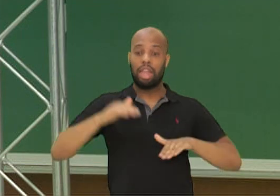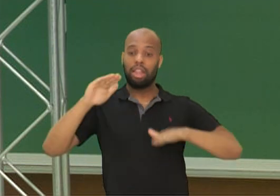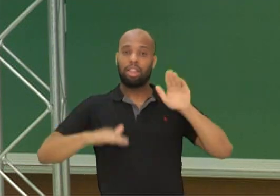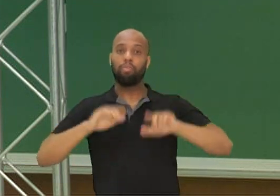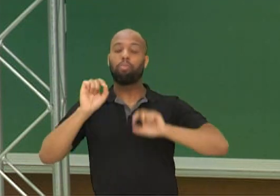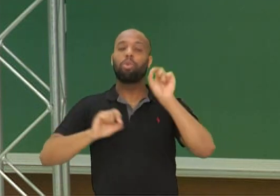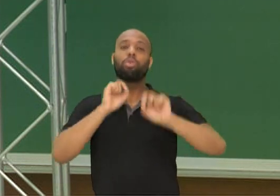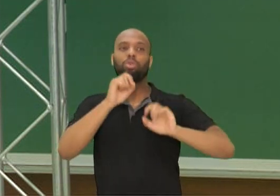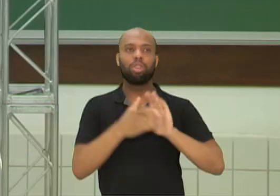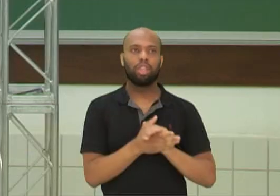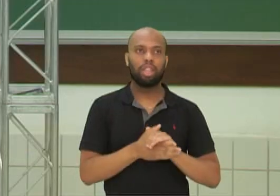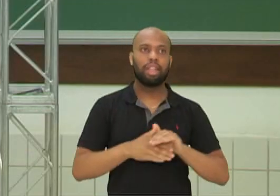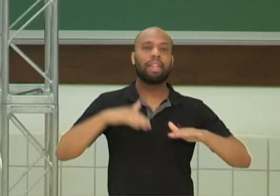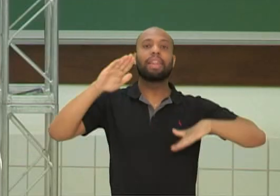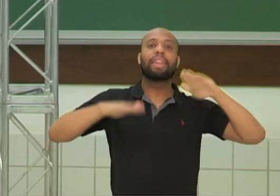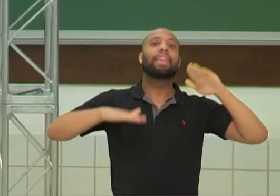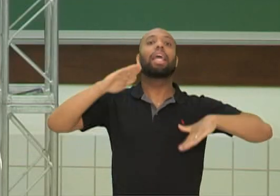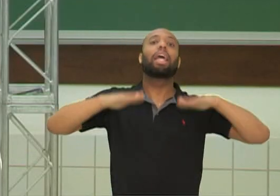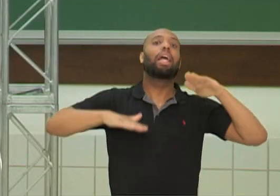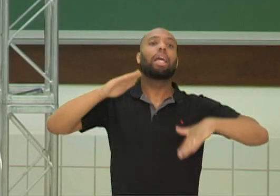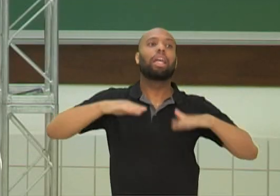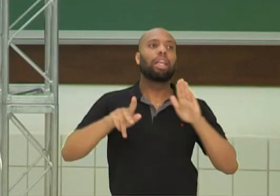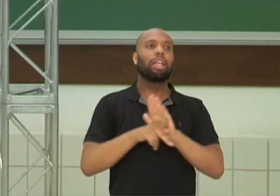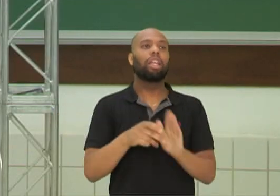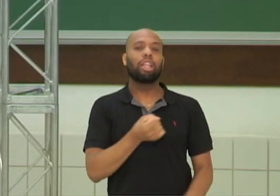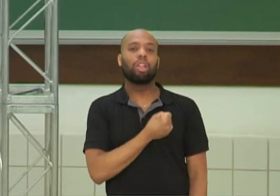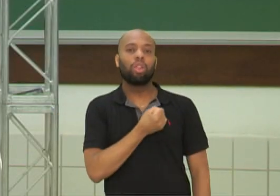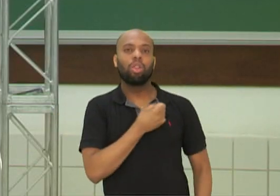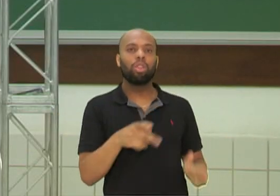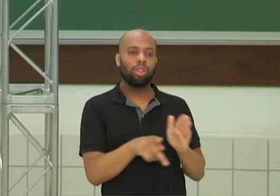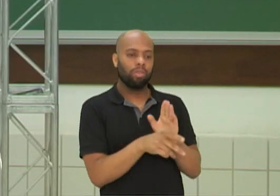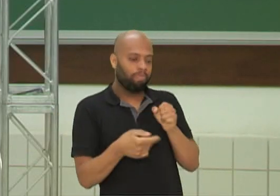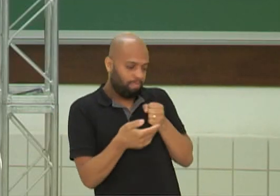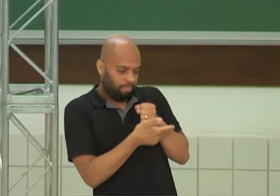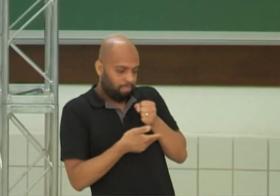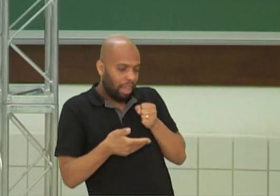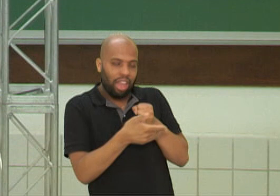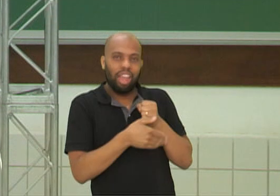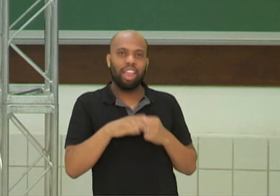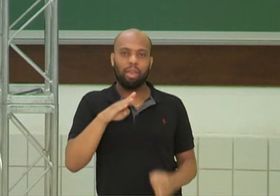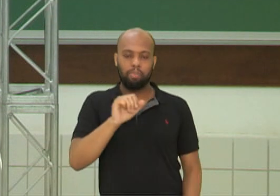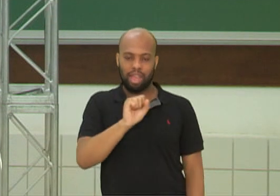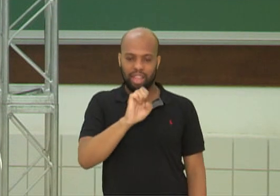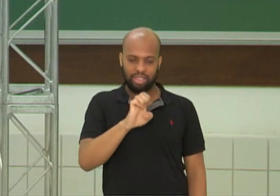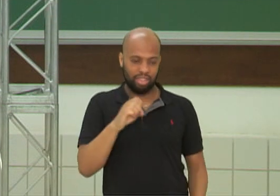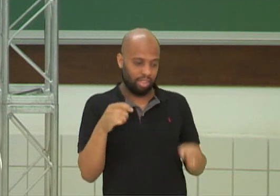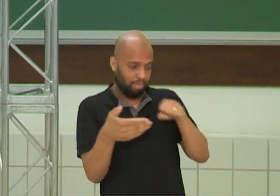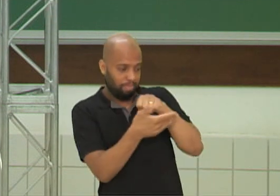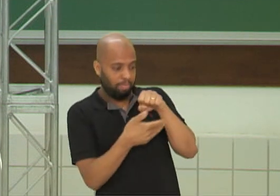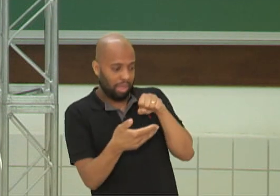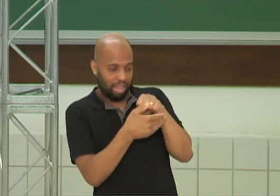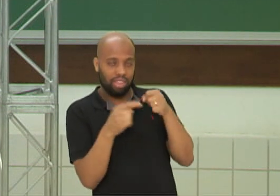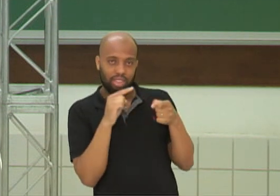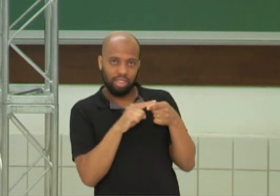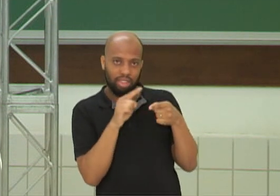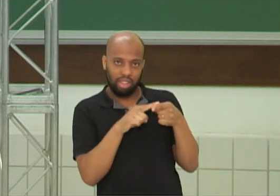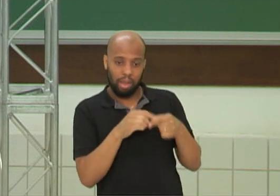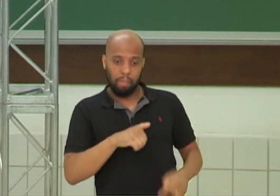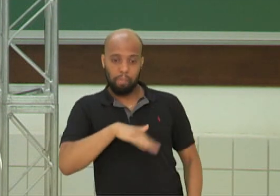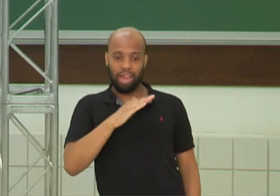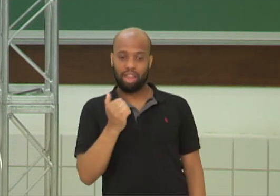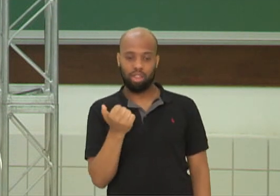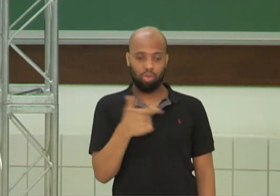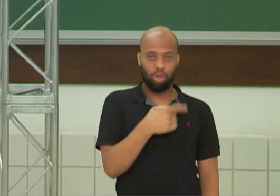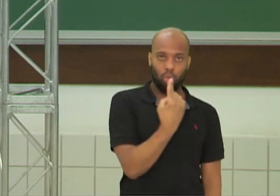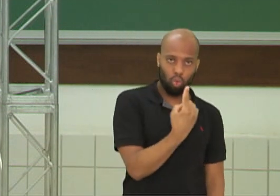Depende de quem? Depende de quem? Do valor da base. Se a base é maior que 1, função crescente. Se a